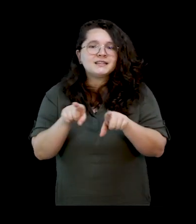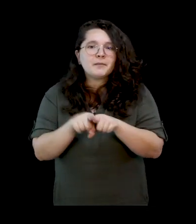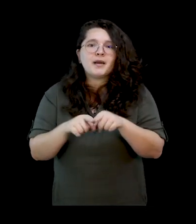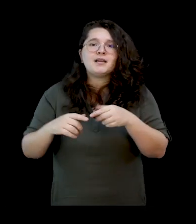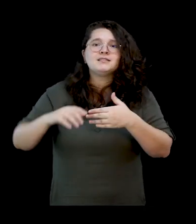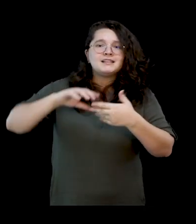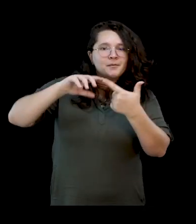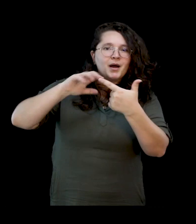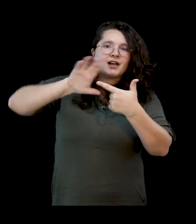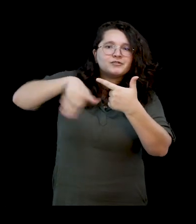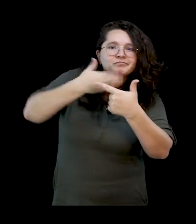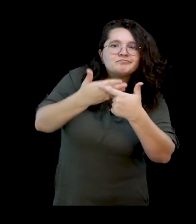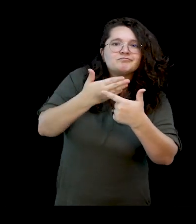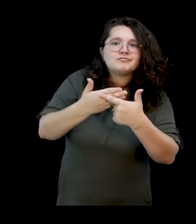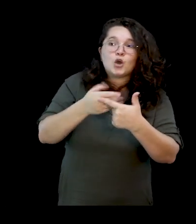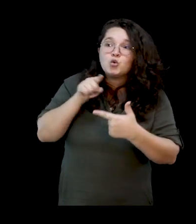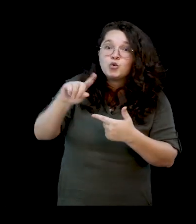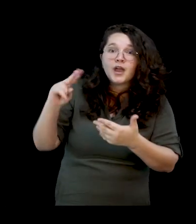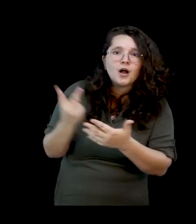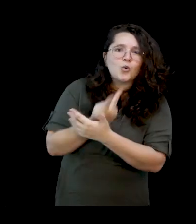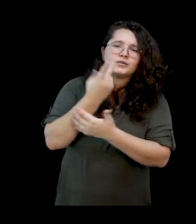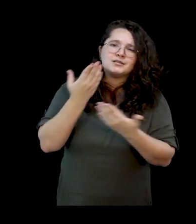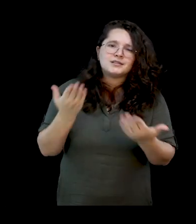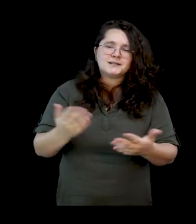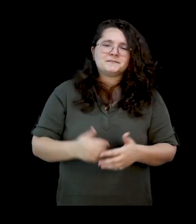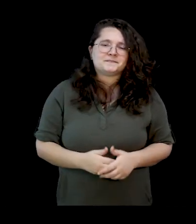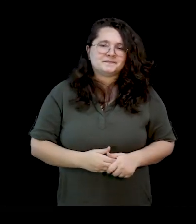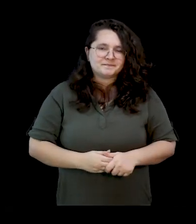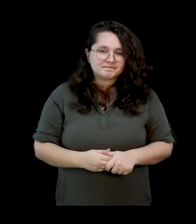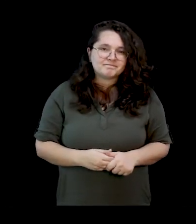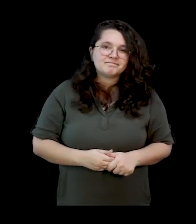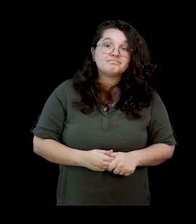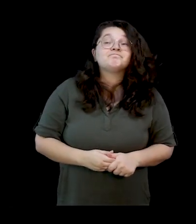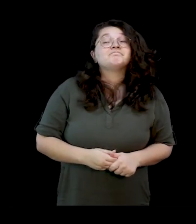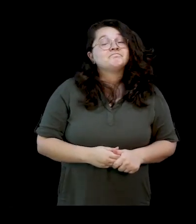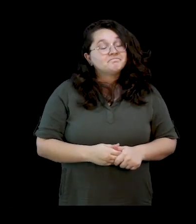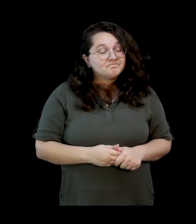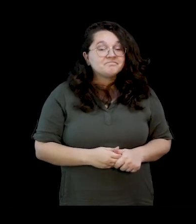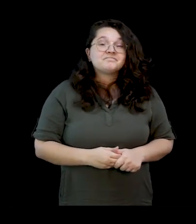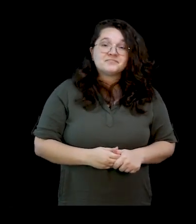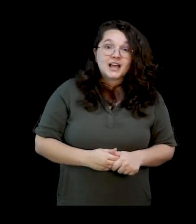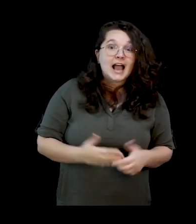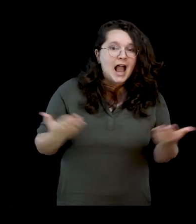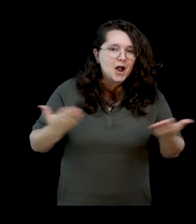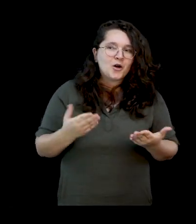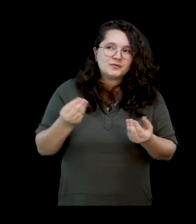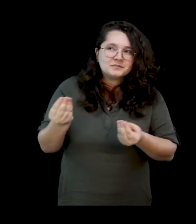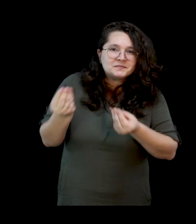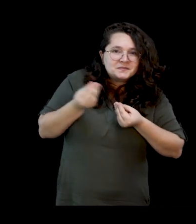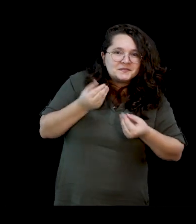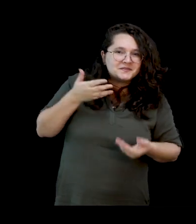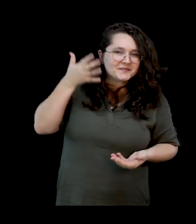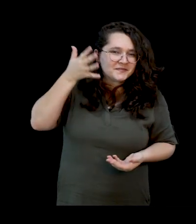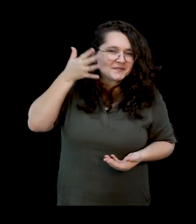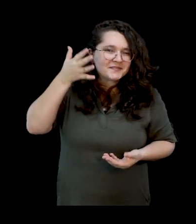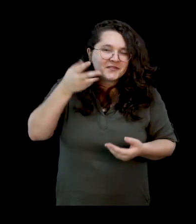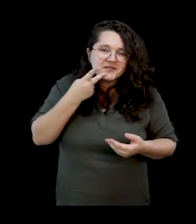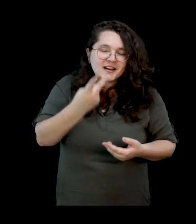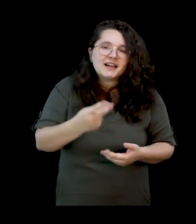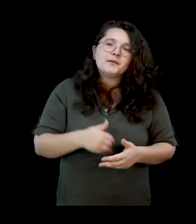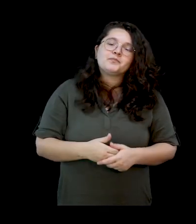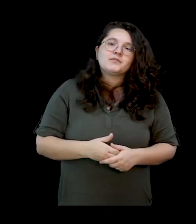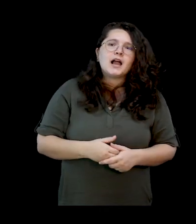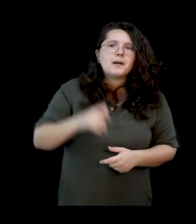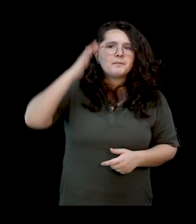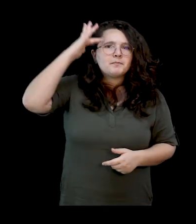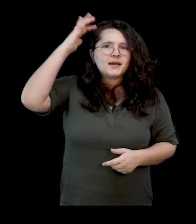iria acontecer e que acontece. Manuel, aproveitando que você me passou a palavra, Essa história